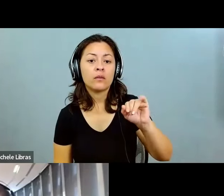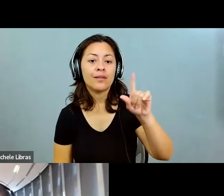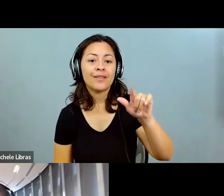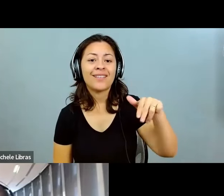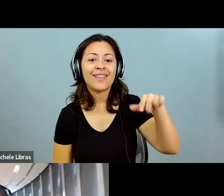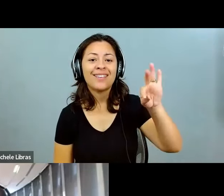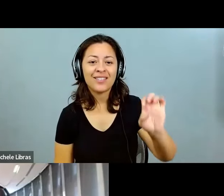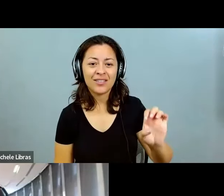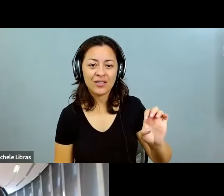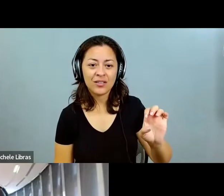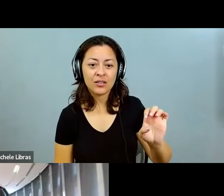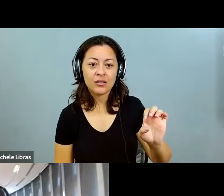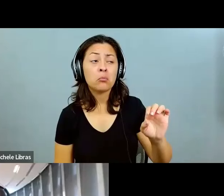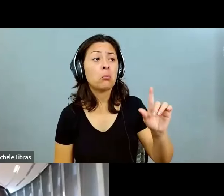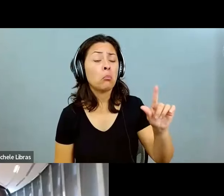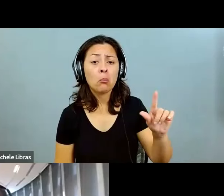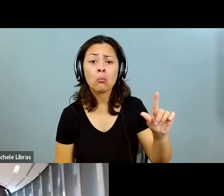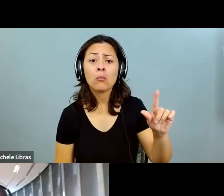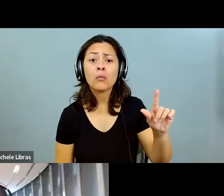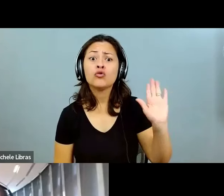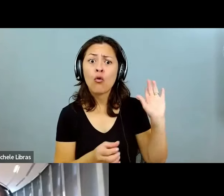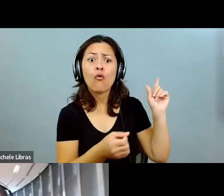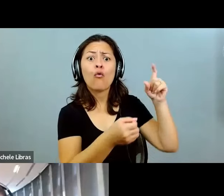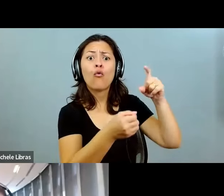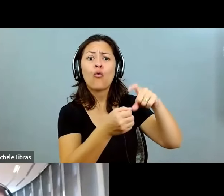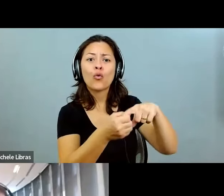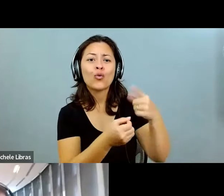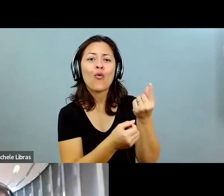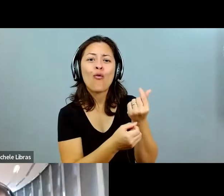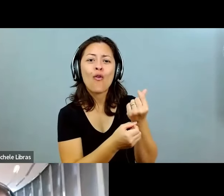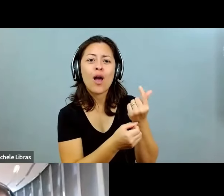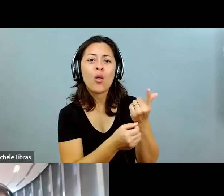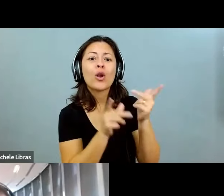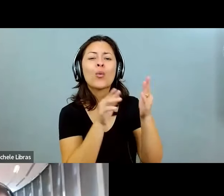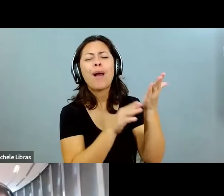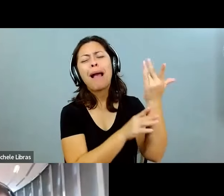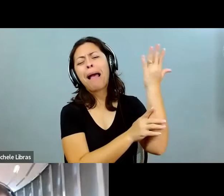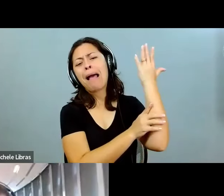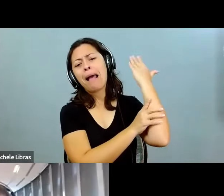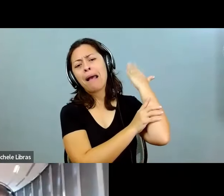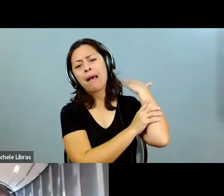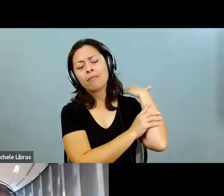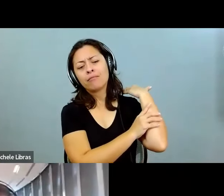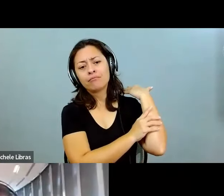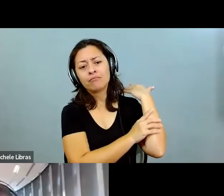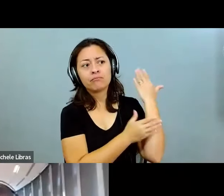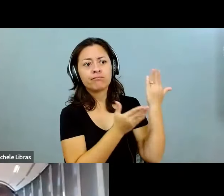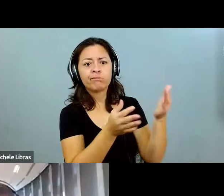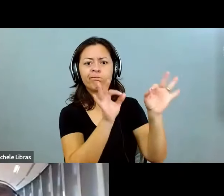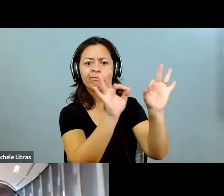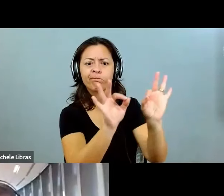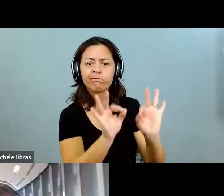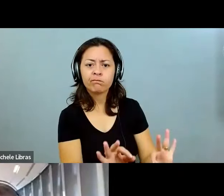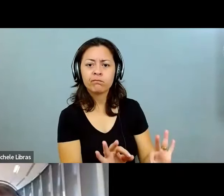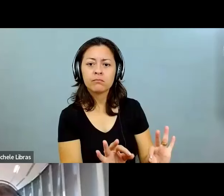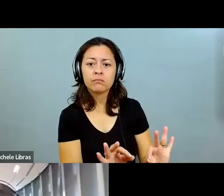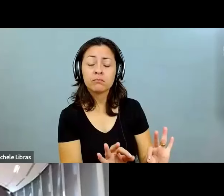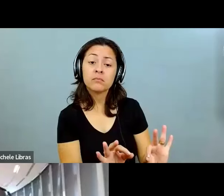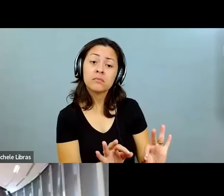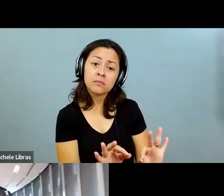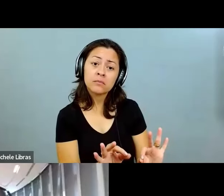patamares históricos né em termos de preços de fertilizantes e e tá e